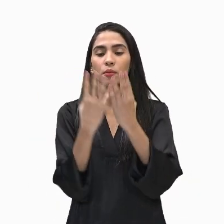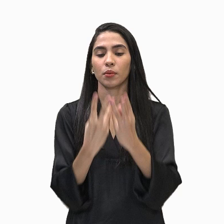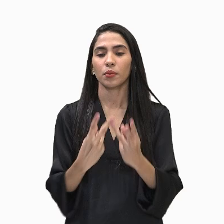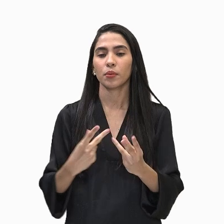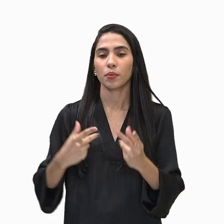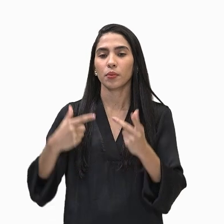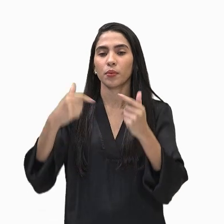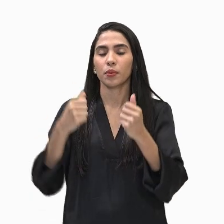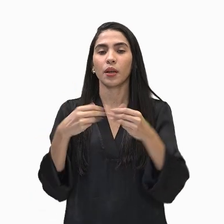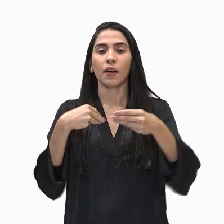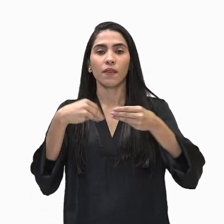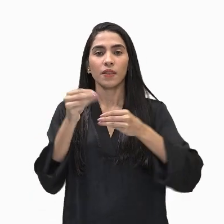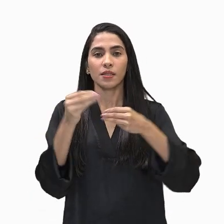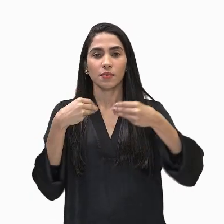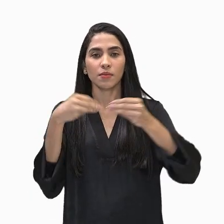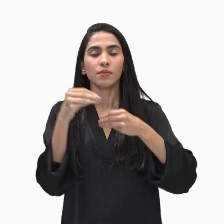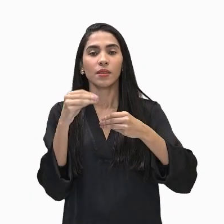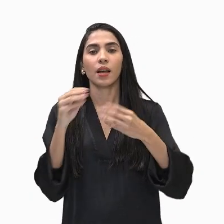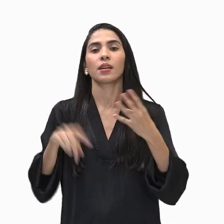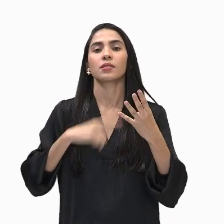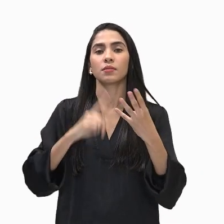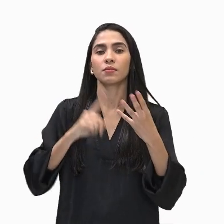de fluidez, de